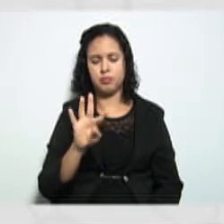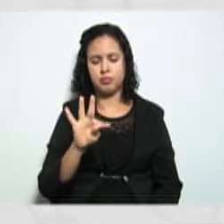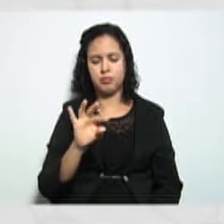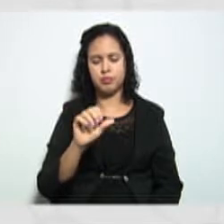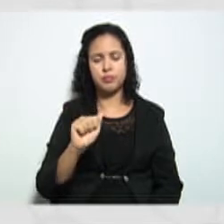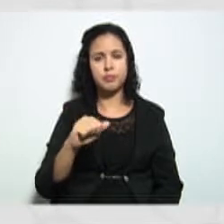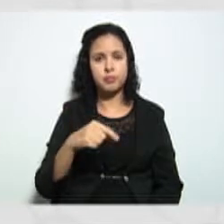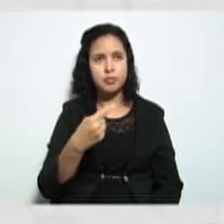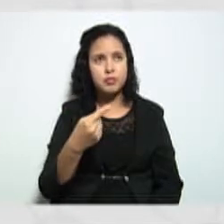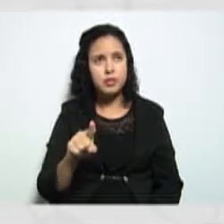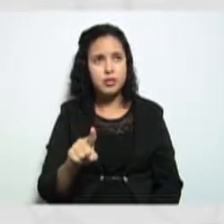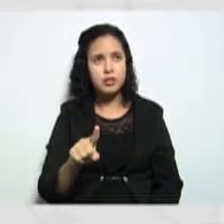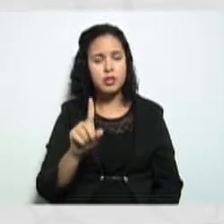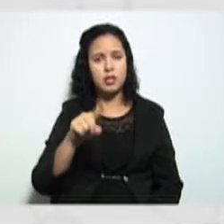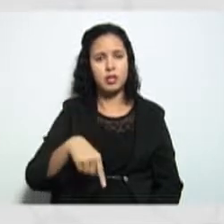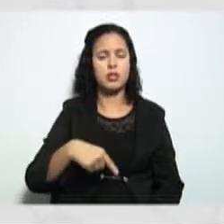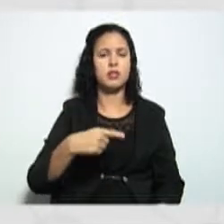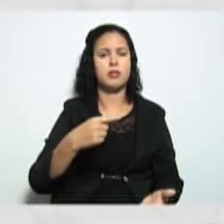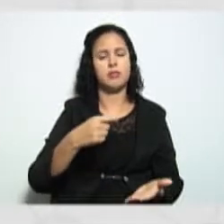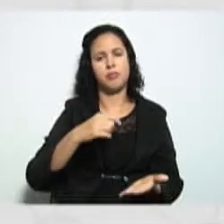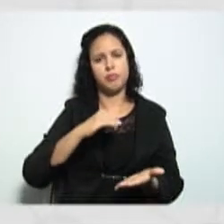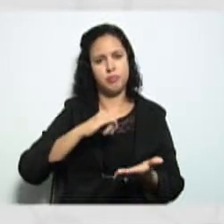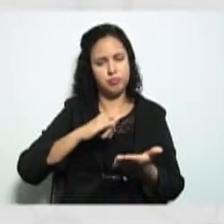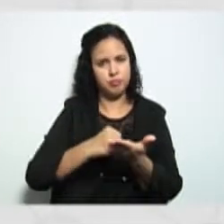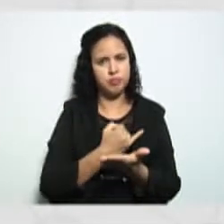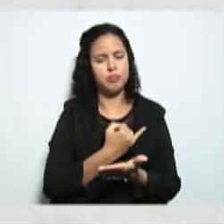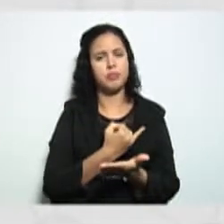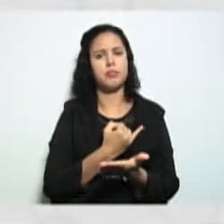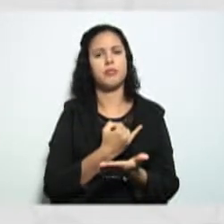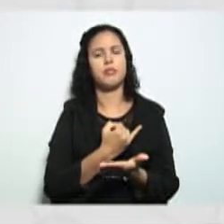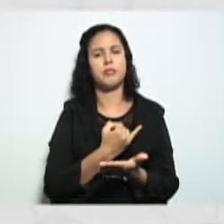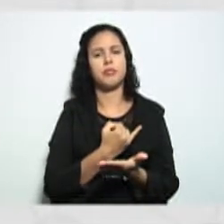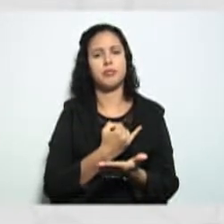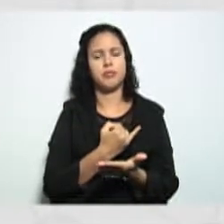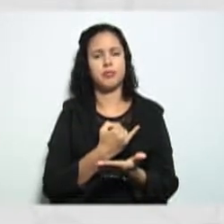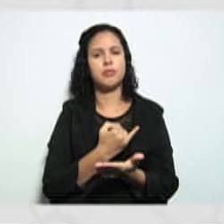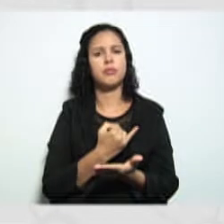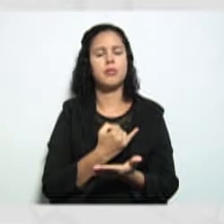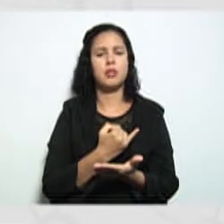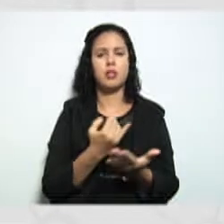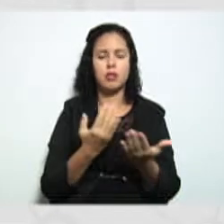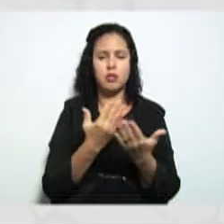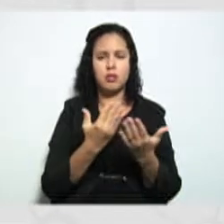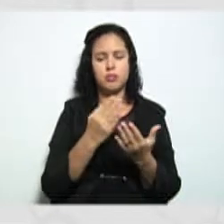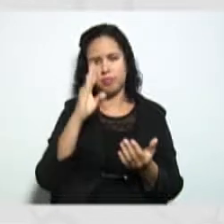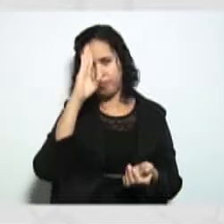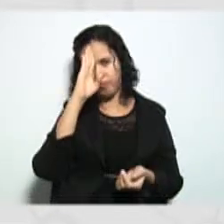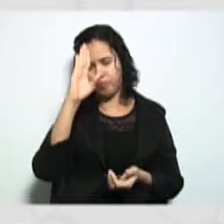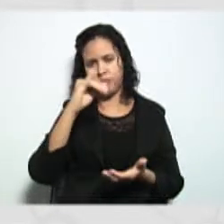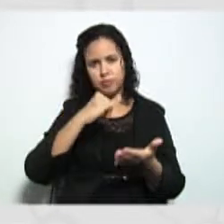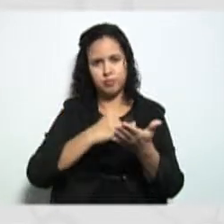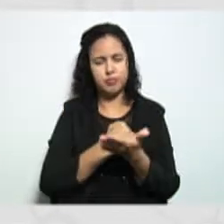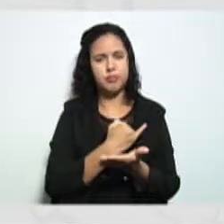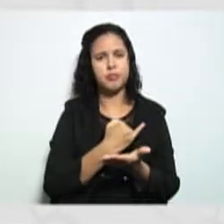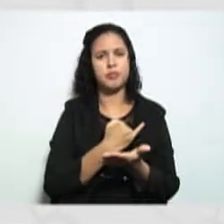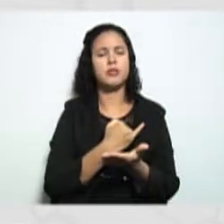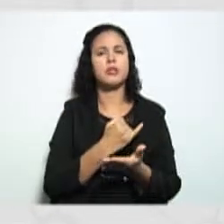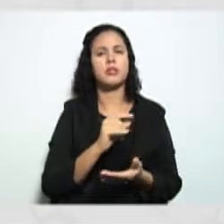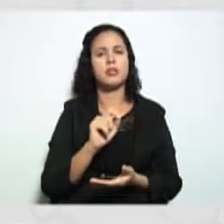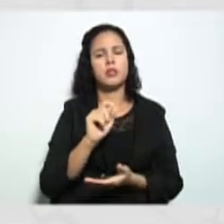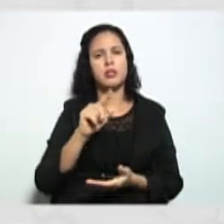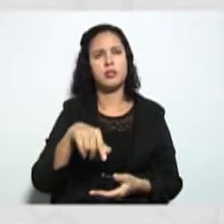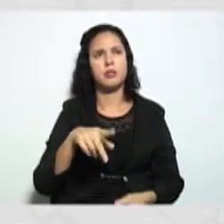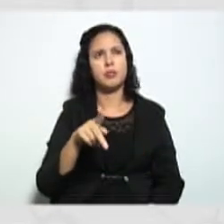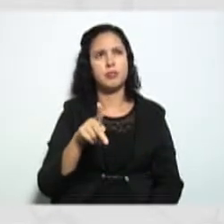cooperativa, e está sujeito a algumas observações. A gente vai citar agora os principais tributos nas cooperativas. As cooperativas pagam o PIS, né, que é o